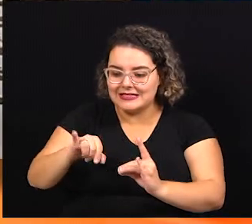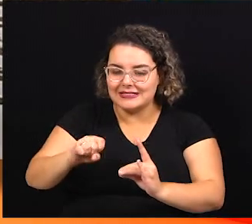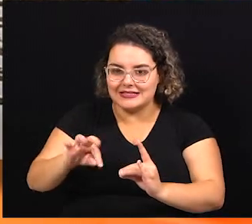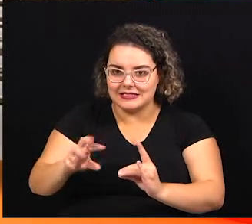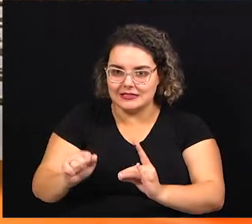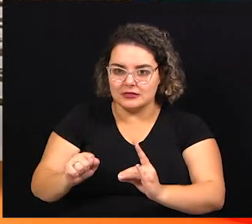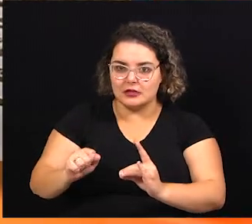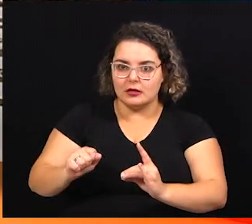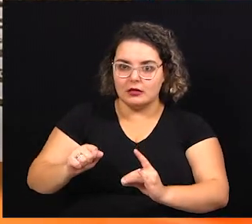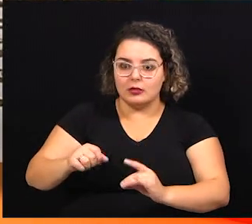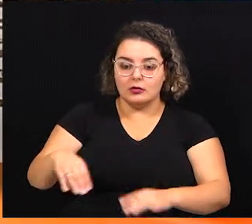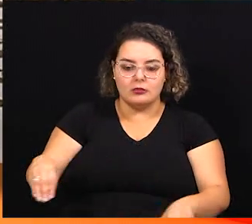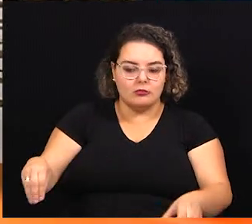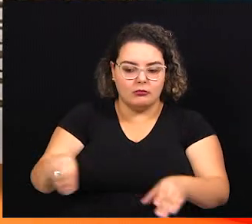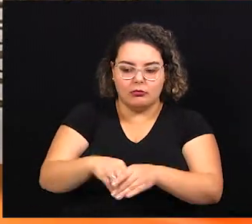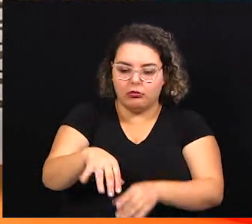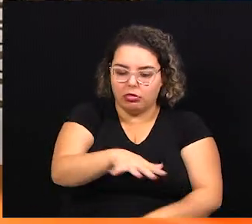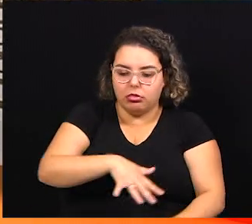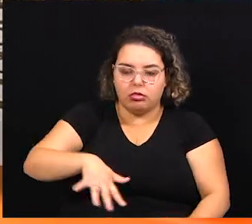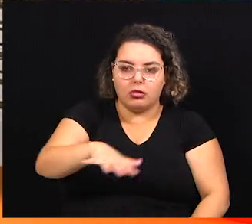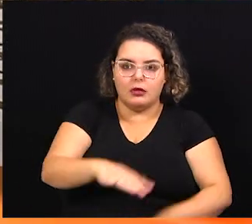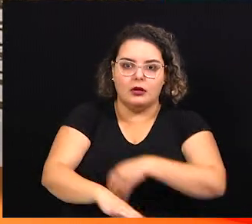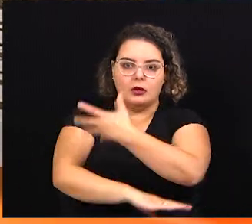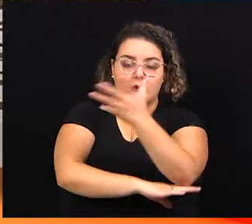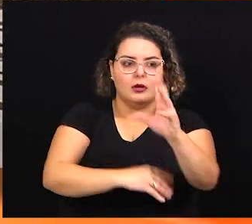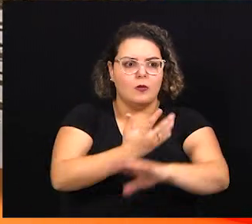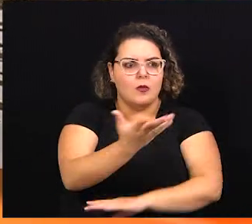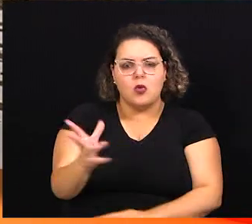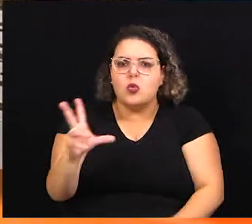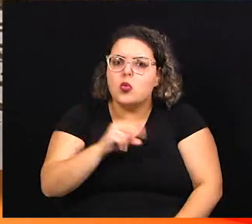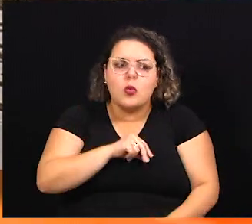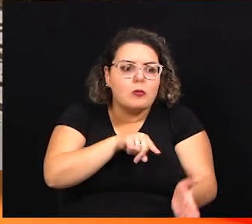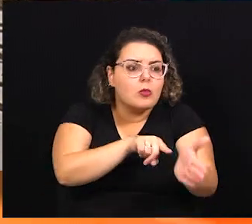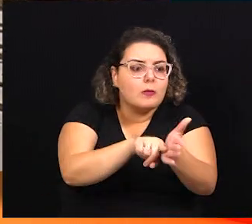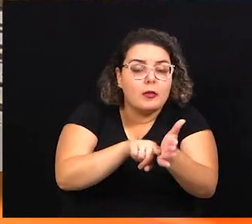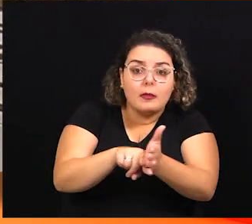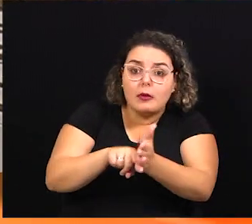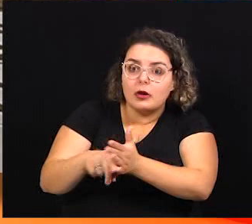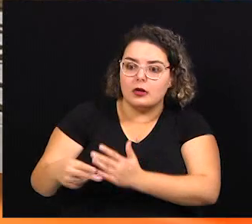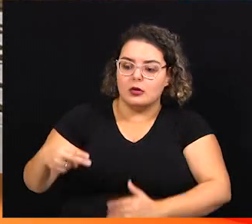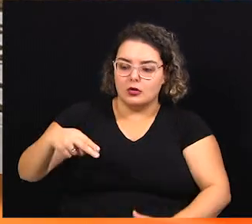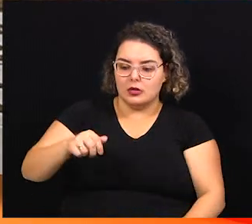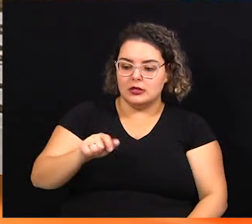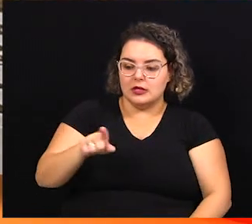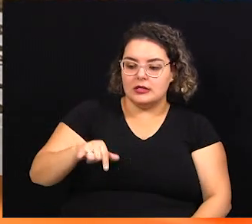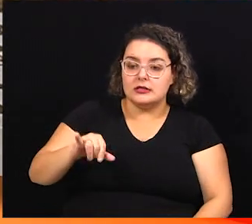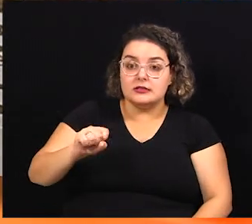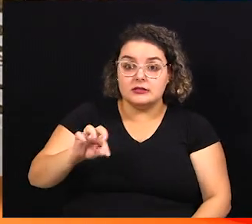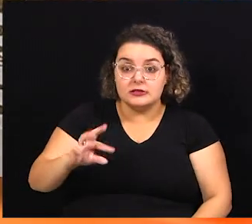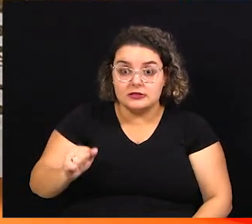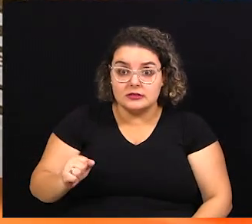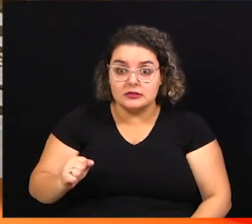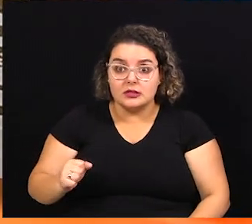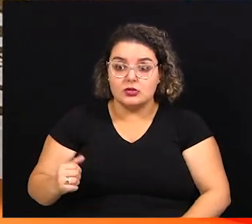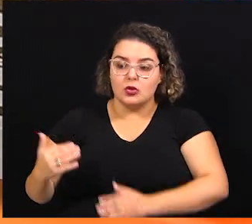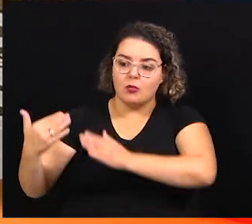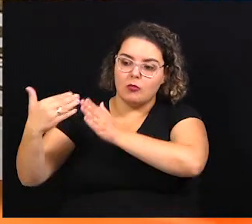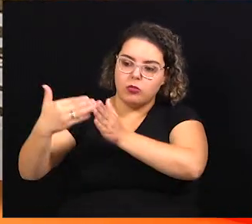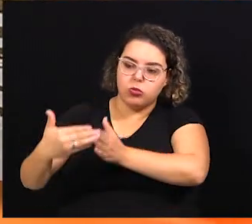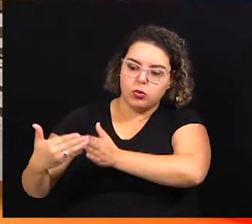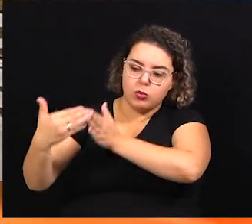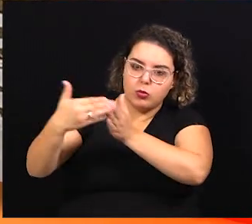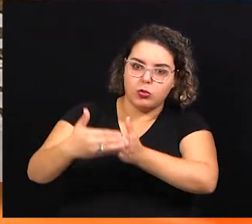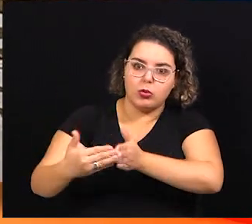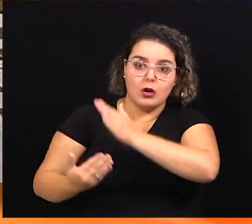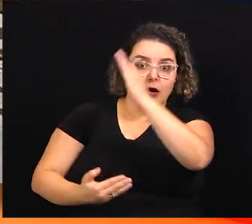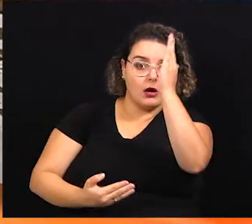Amazônica. Então, eu fiquei maluco com isso. Eu comecei a pesquisar a respeito e eu descobri que os nazistas tinham mandado uma expedição para o Brasil antes